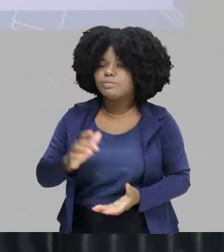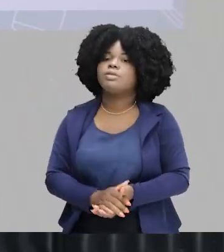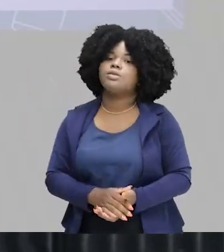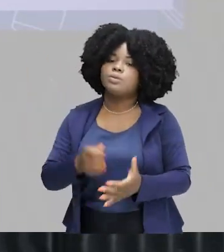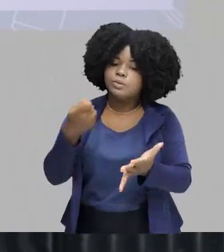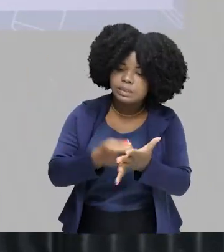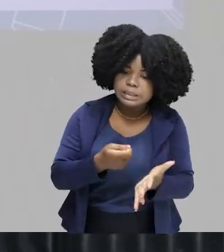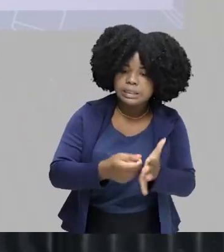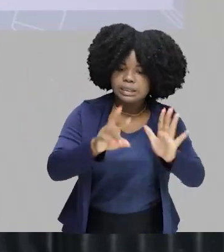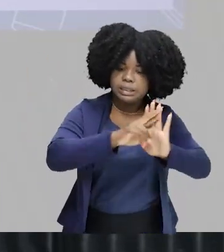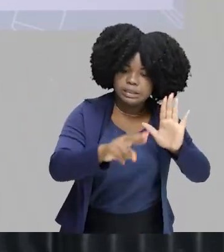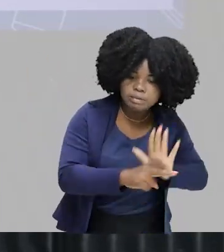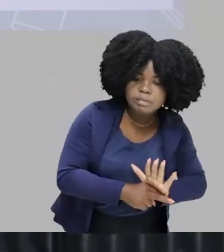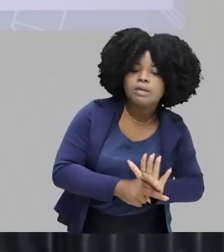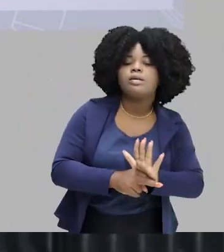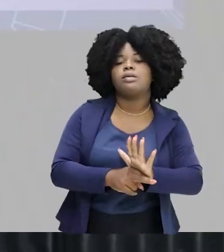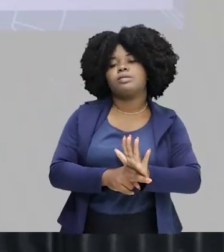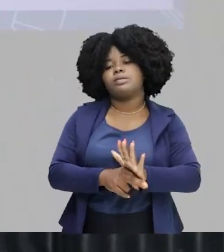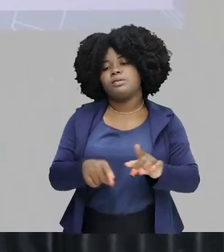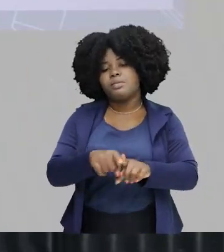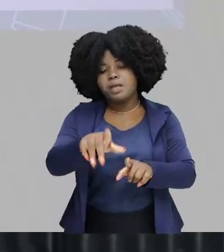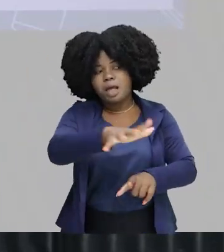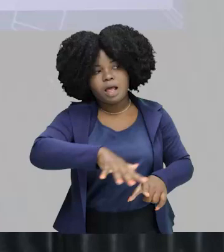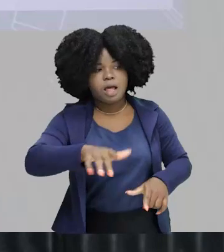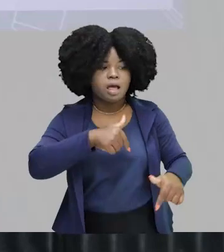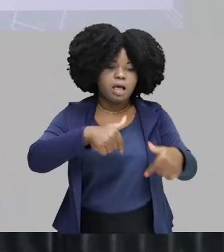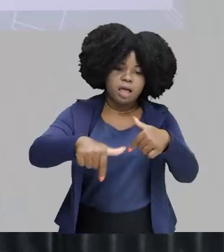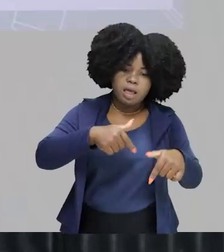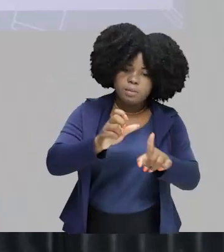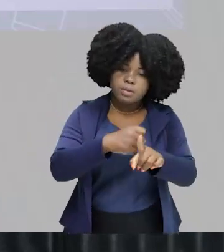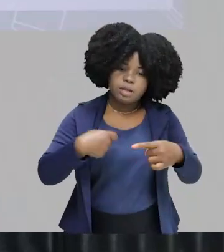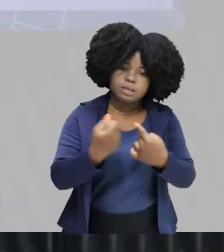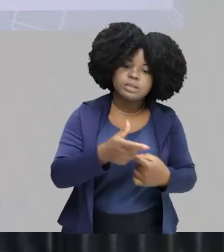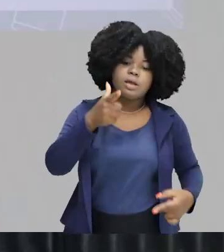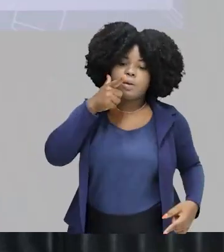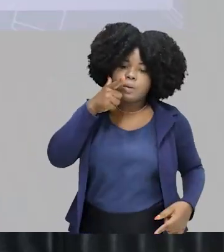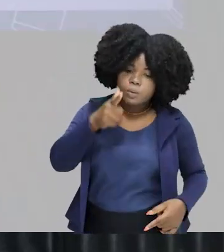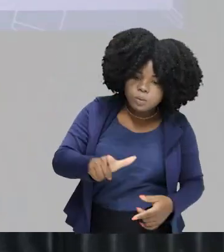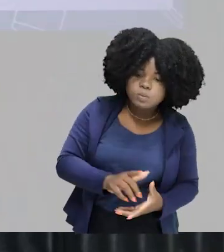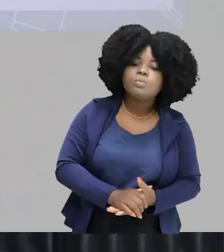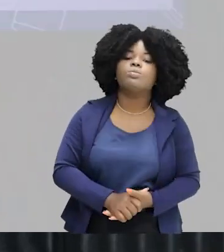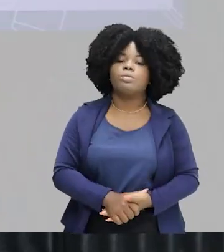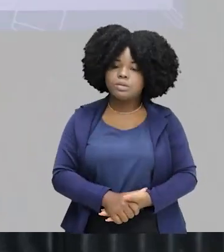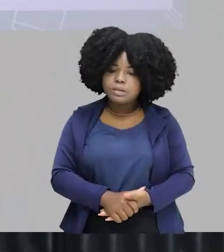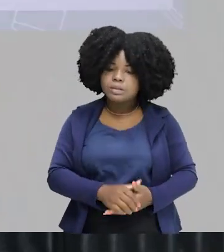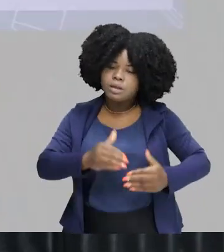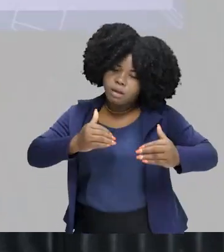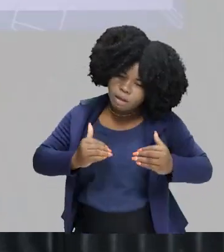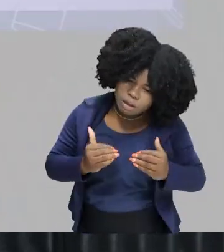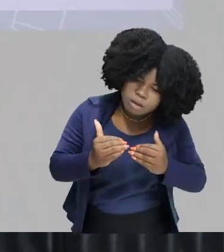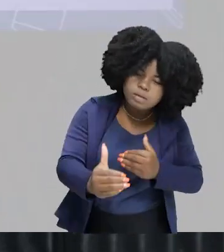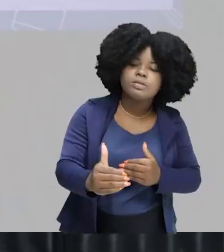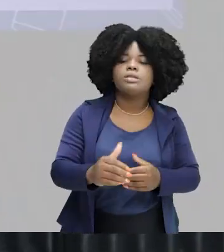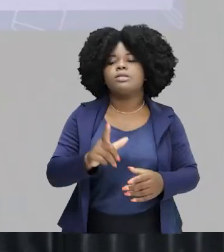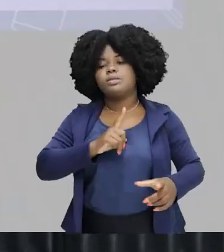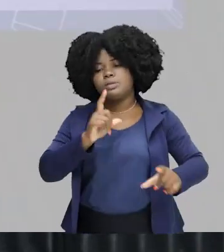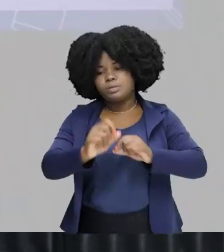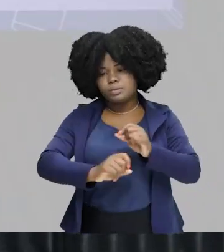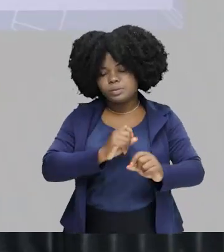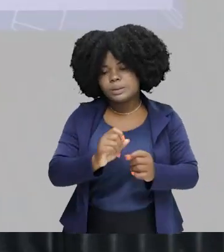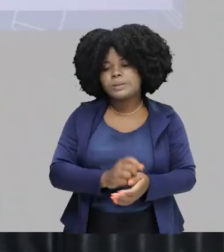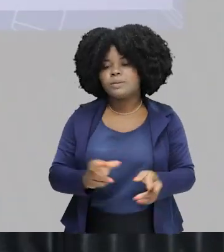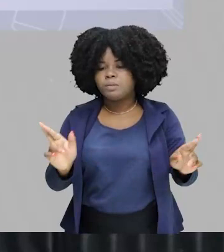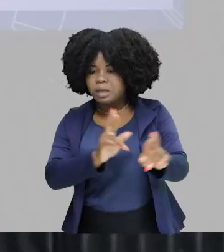cumprem nos seus postos em ambiente de trabalho, para que a sociedade consiga funcionar, para que ela consiga estabelecer uma dinâmica